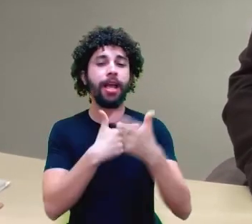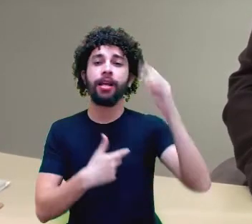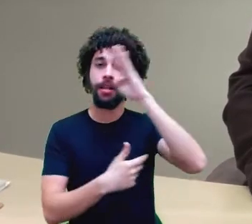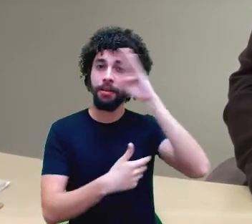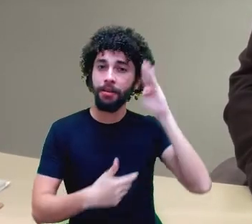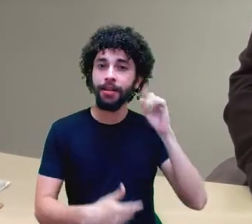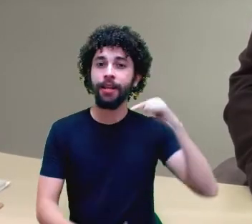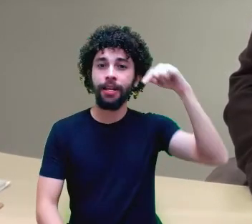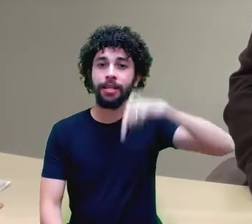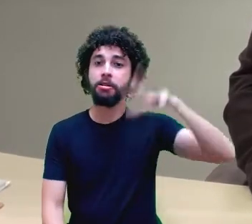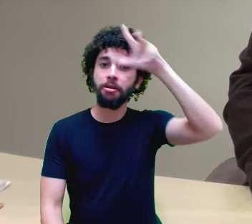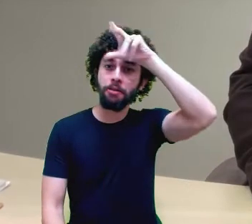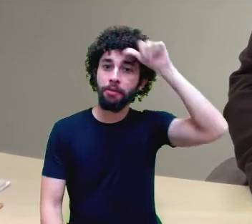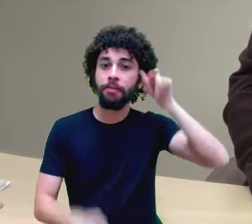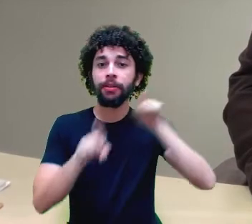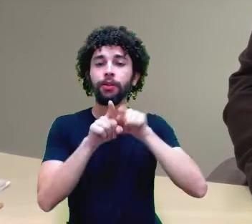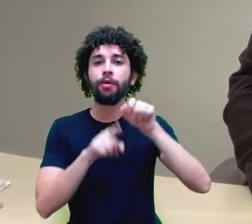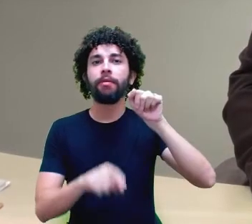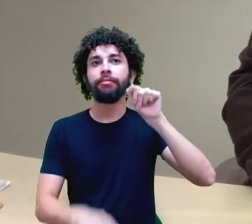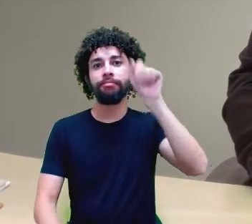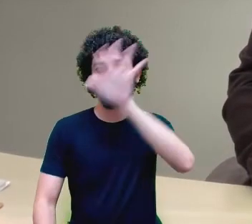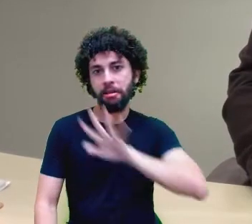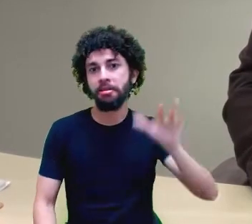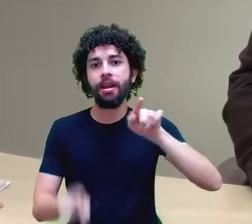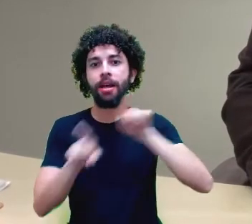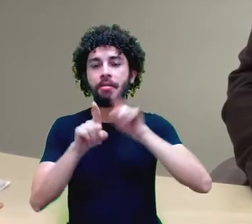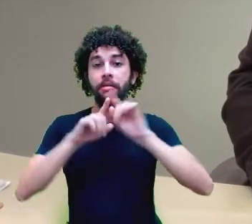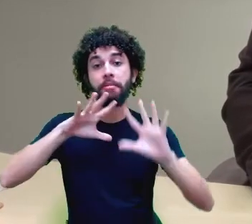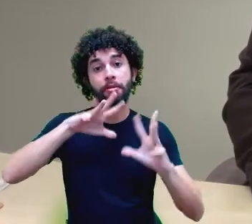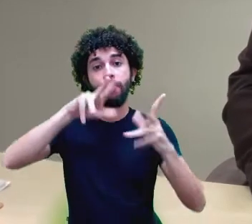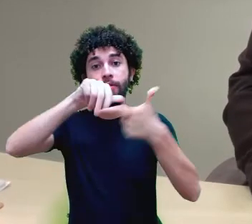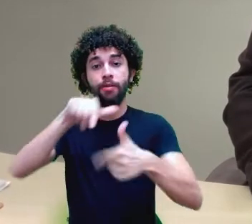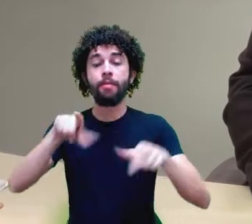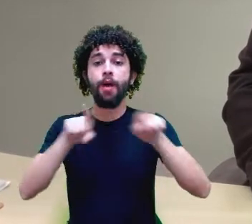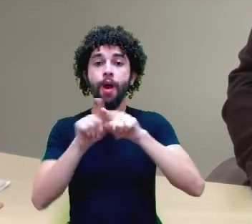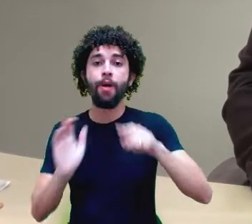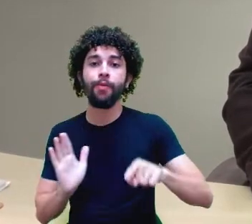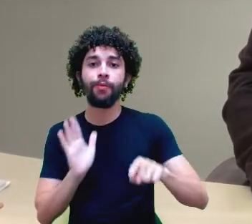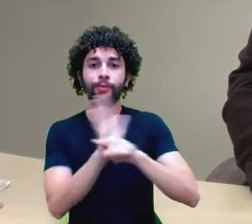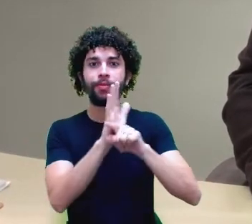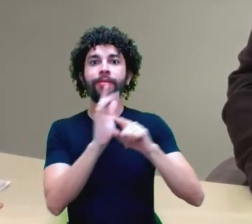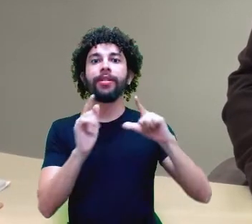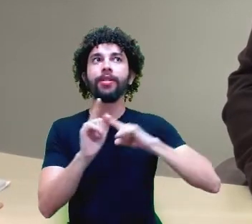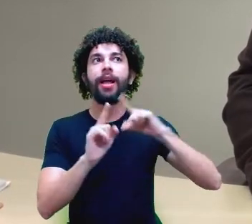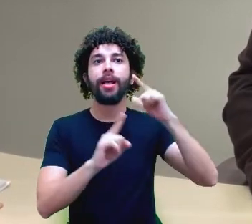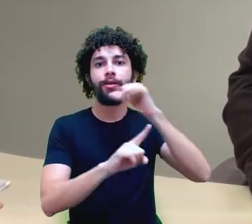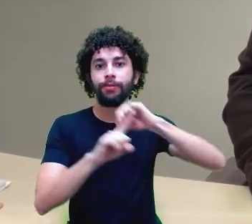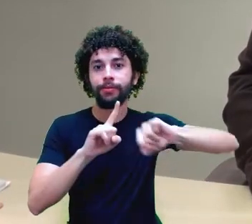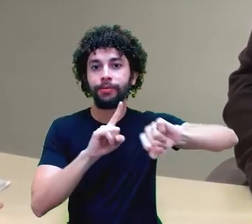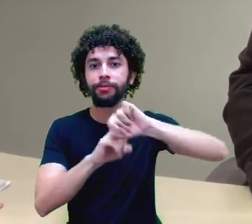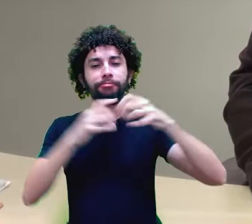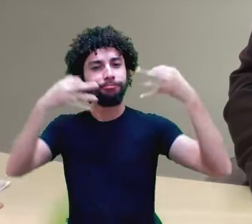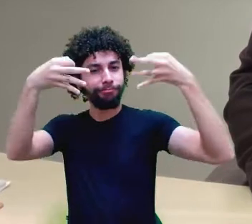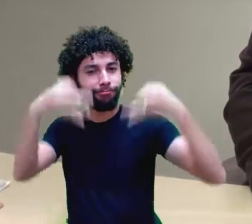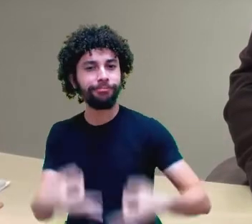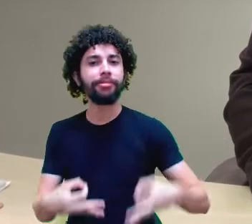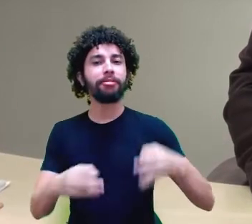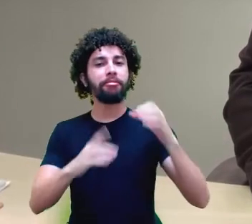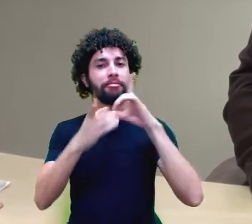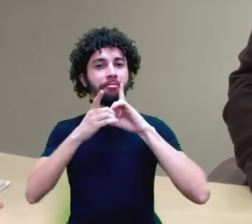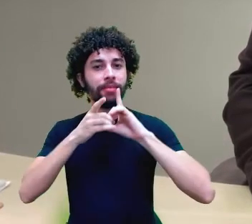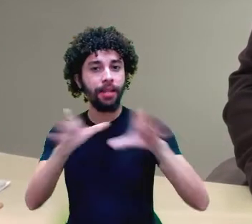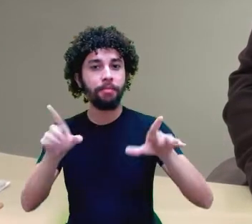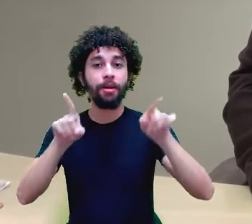instituição de excelência acadêmica no cenário amazônico, nacional e internacional, contribuindo para a construção de uma